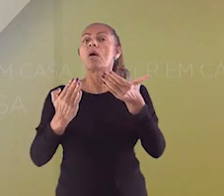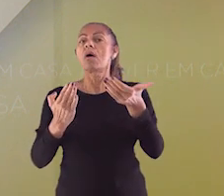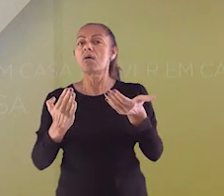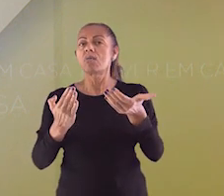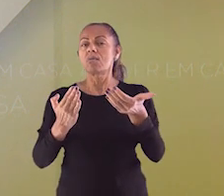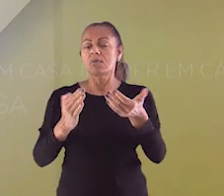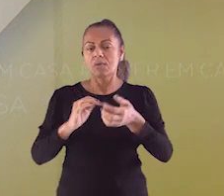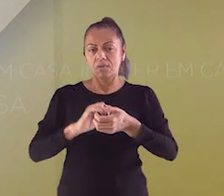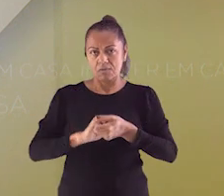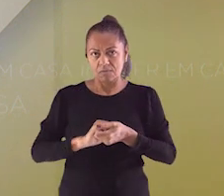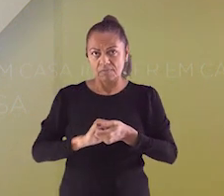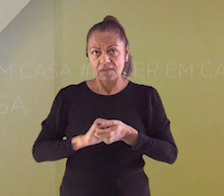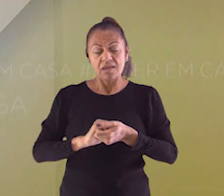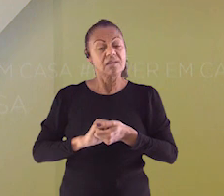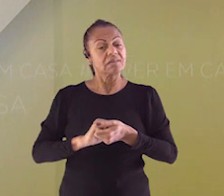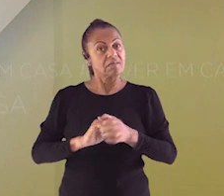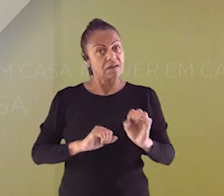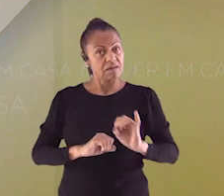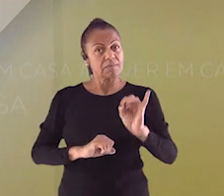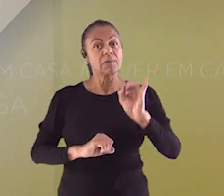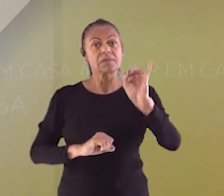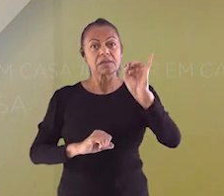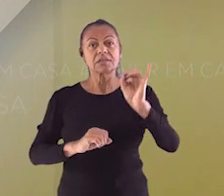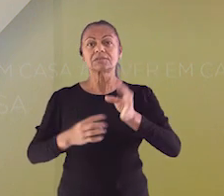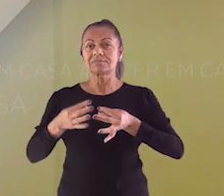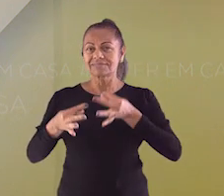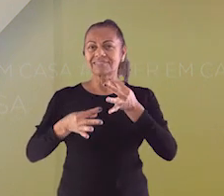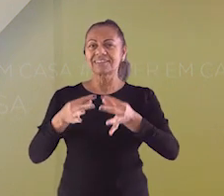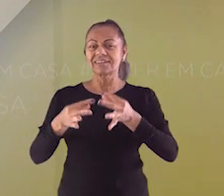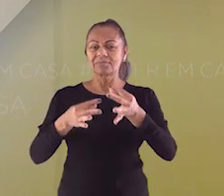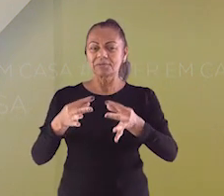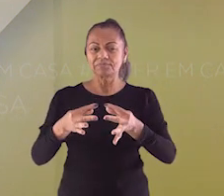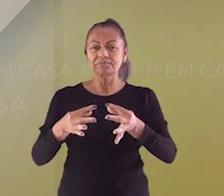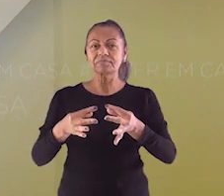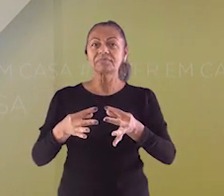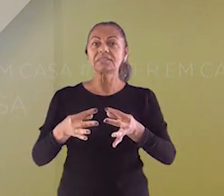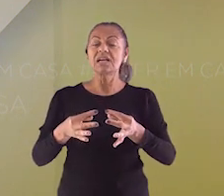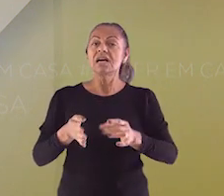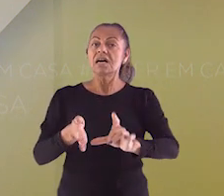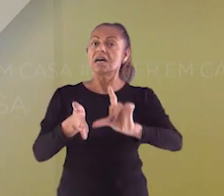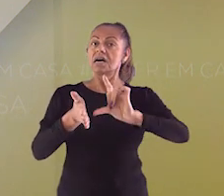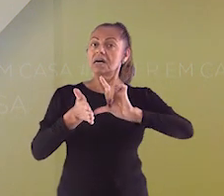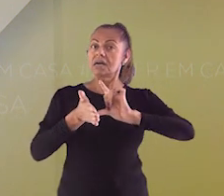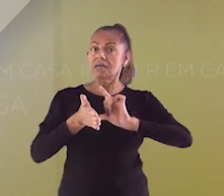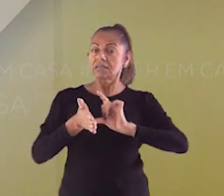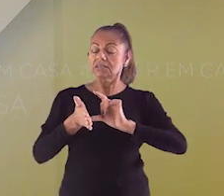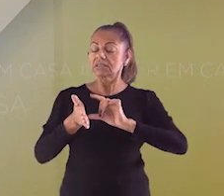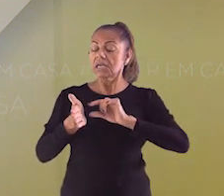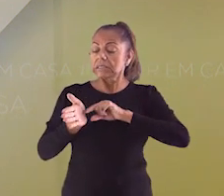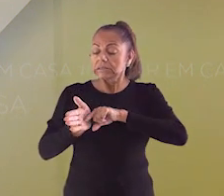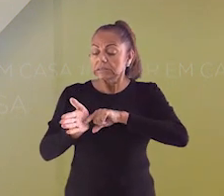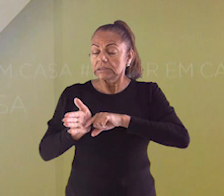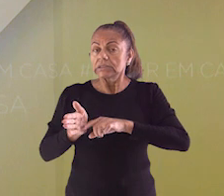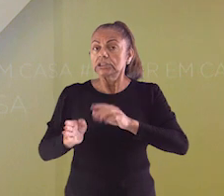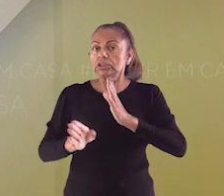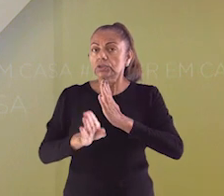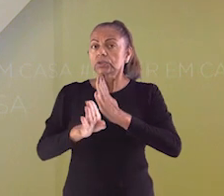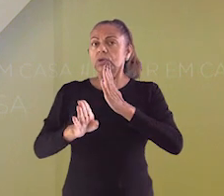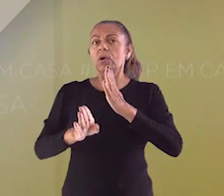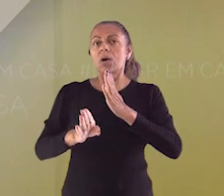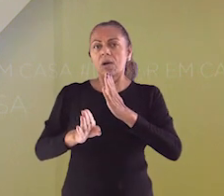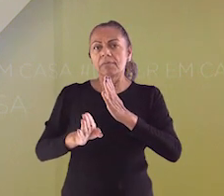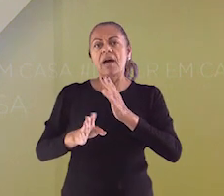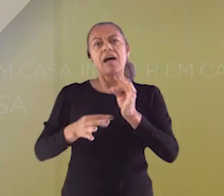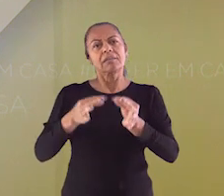ajuda a identificar qual tipo de infarto a pessoa teve. E isso é bem importante para o tratamento. Quanto